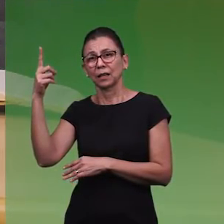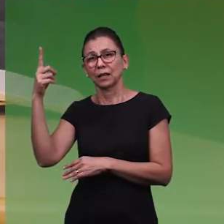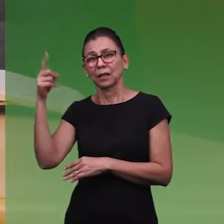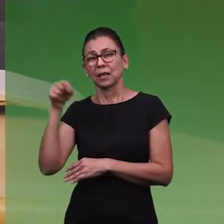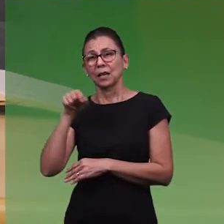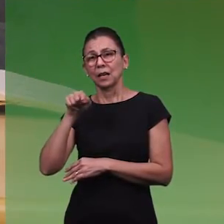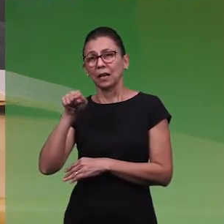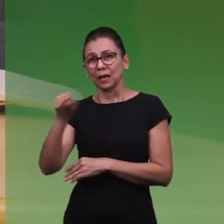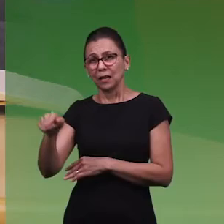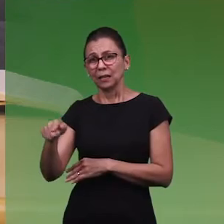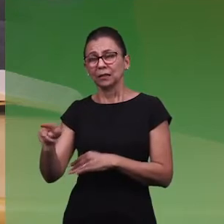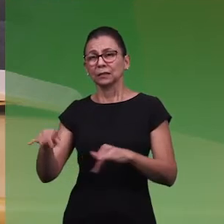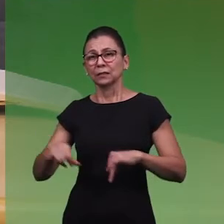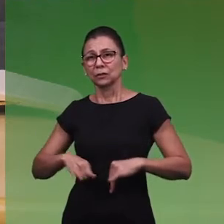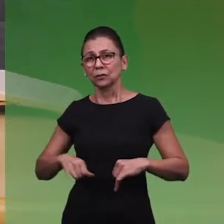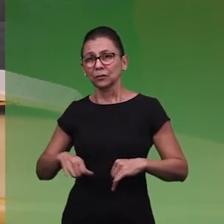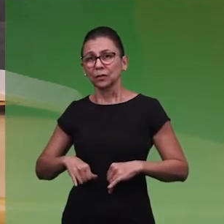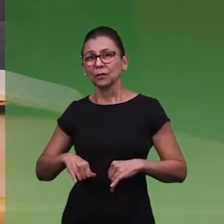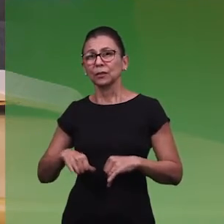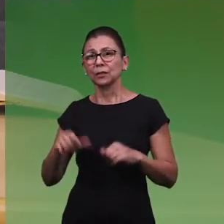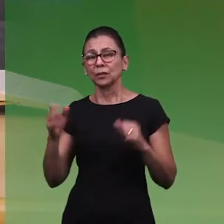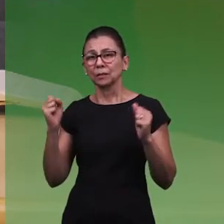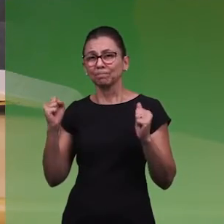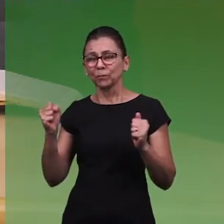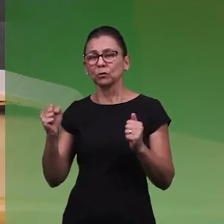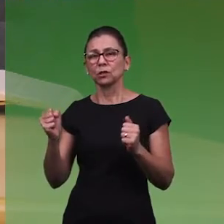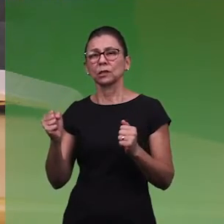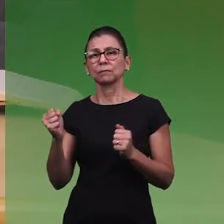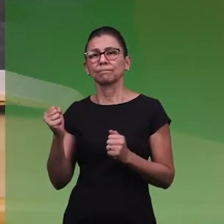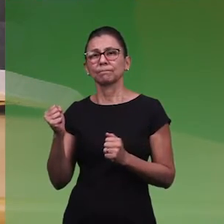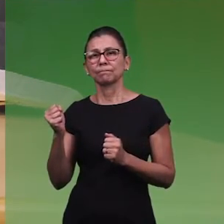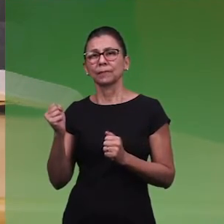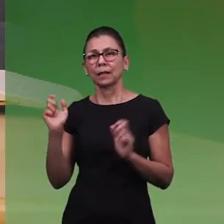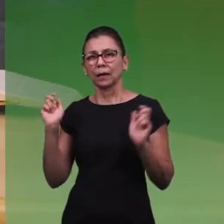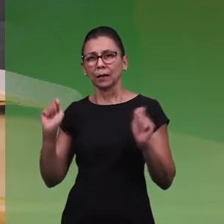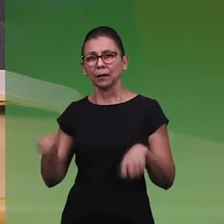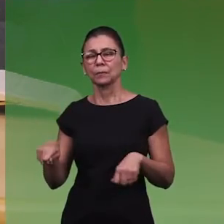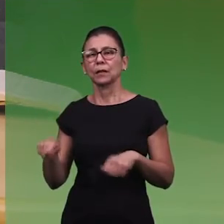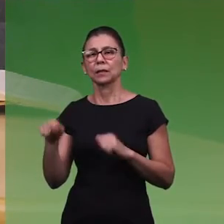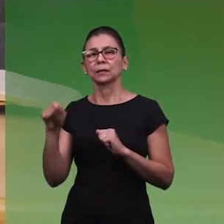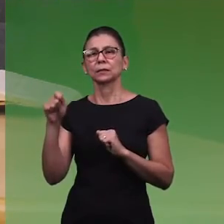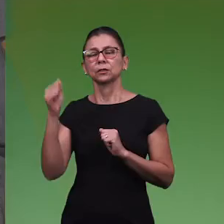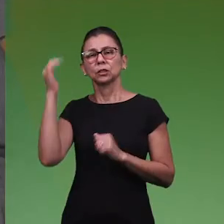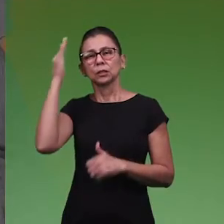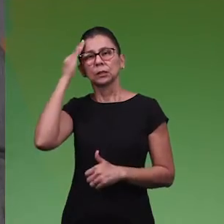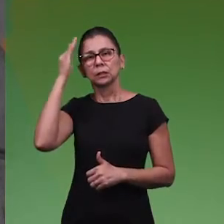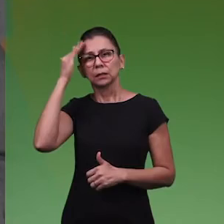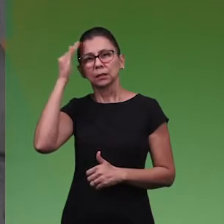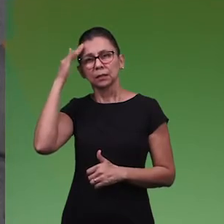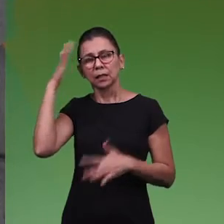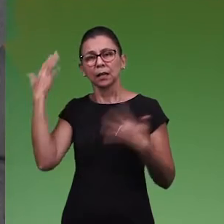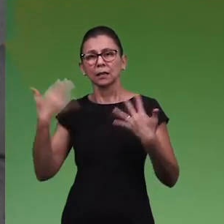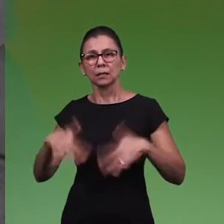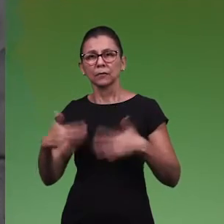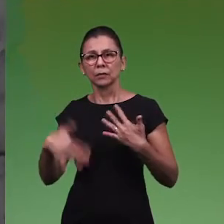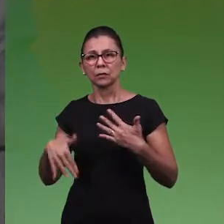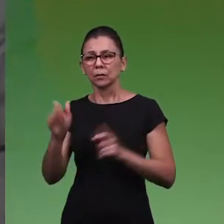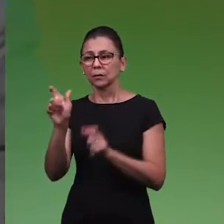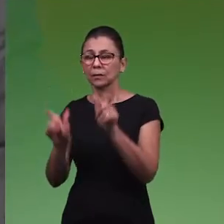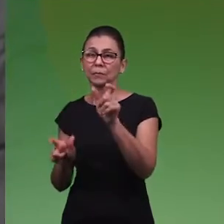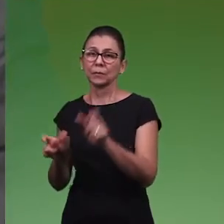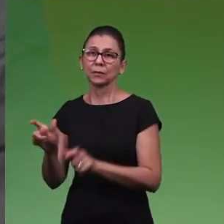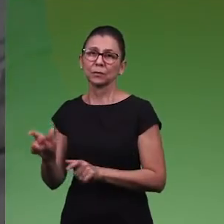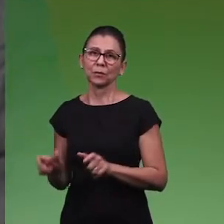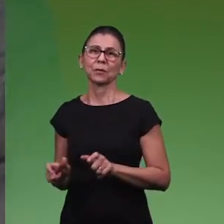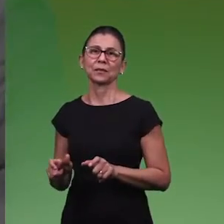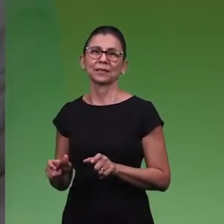porque ele foi aflito também, como aquele servo estava ali perante ele. Ele passou as mesmas aflições que ele. Então ele